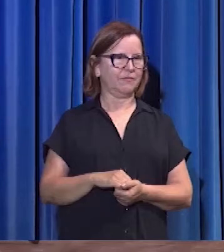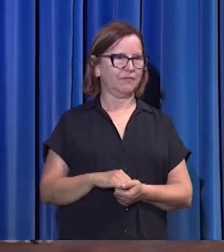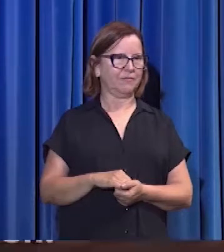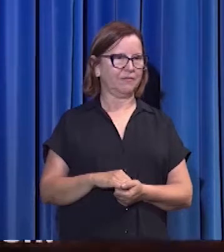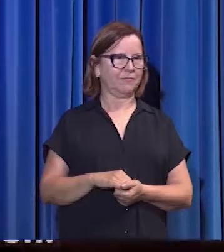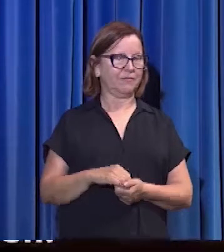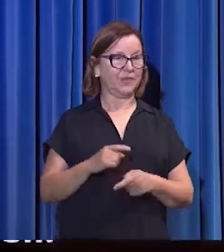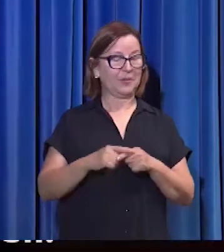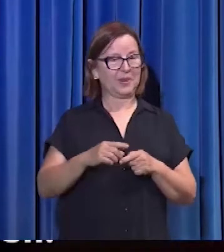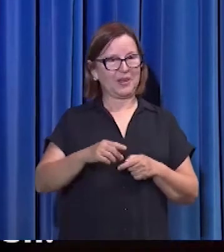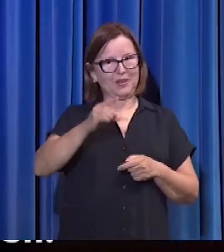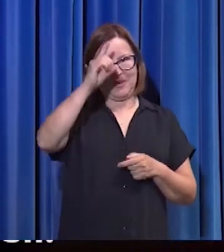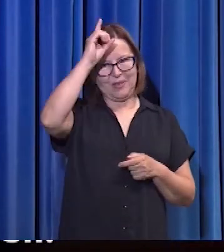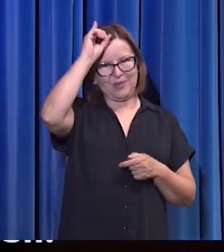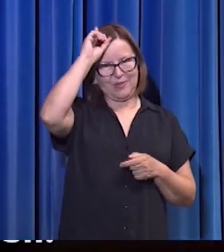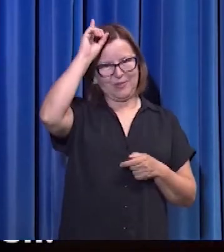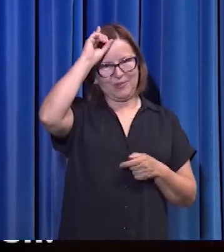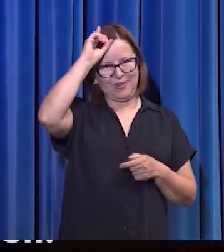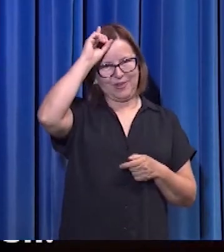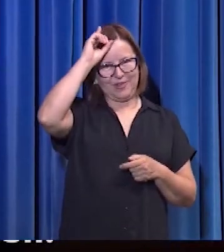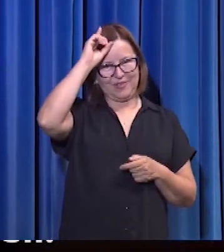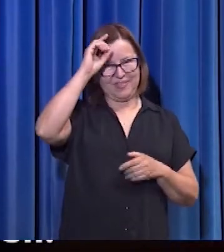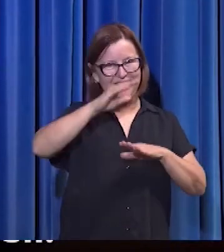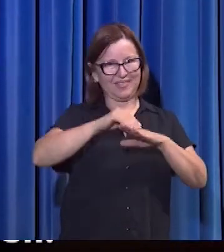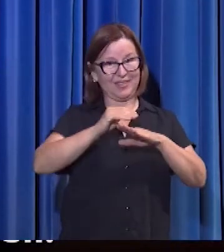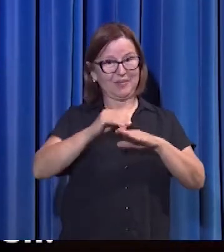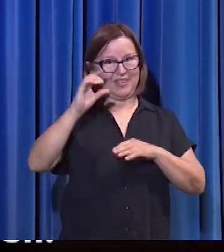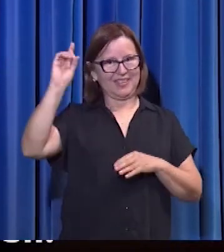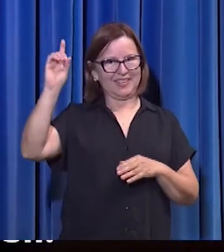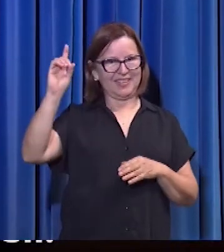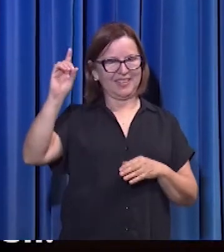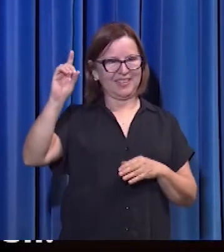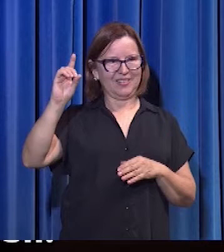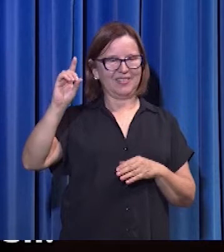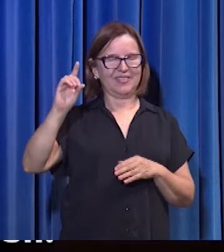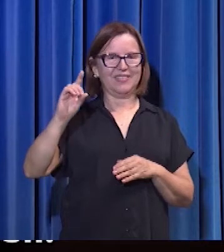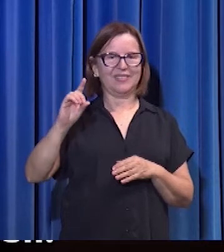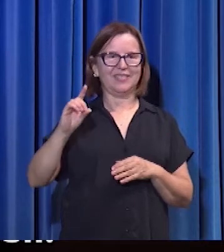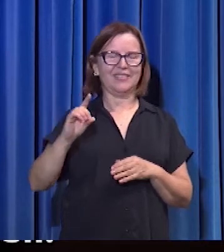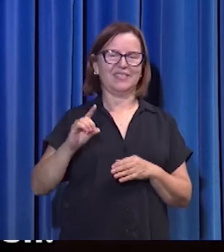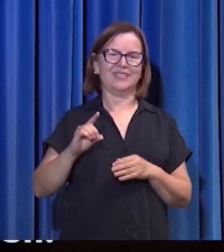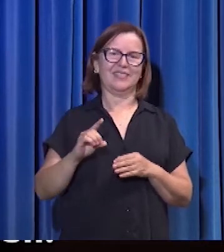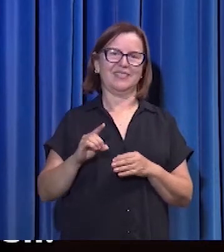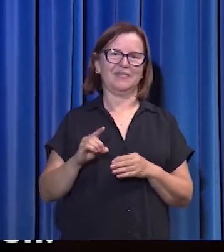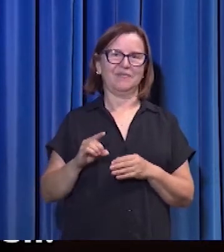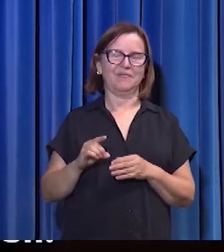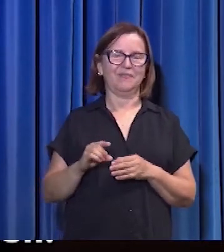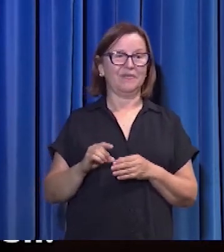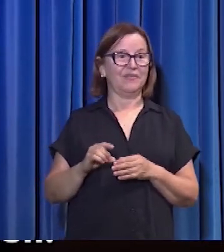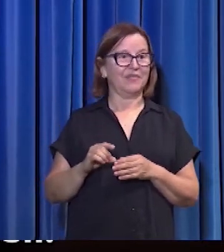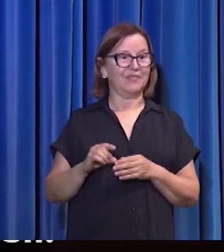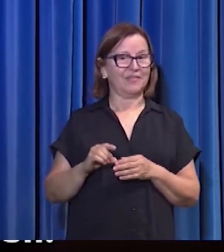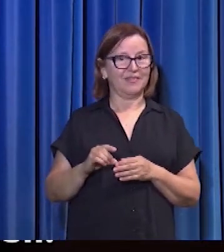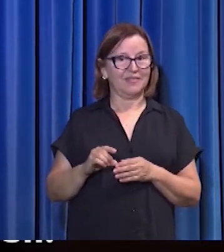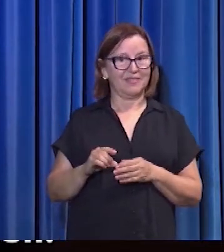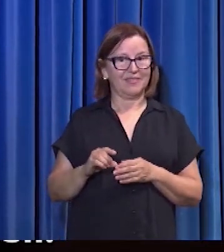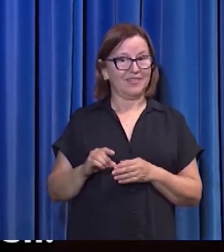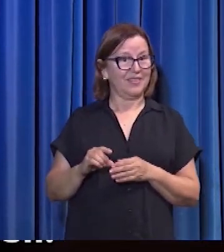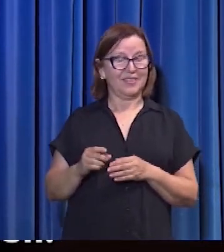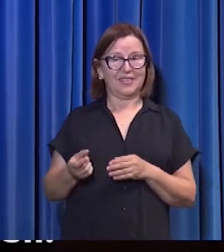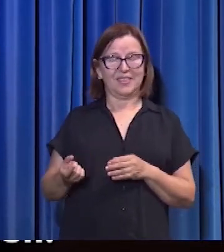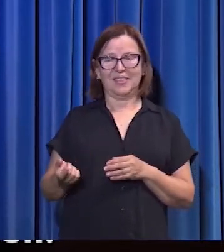Porque os dons e a vocação de Deus são irrevogáveis. Os dons, a salvação é um